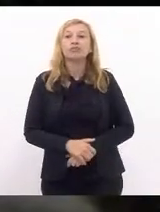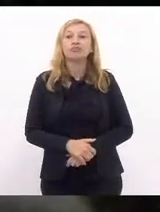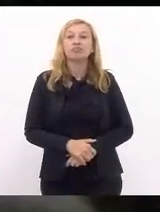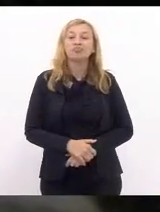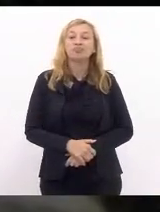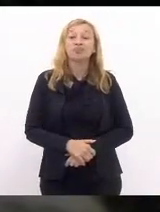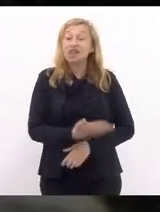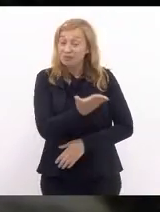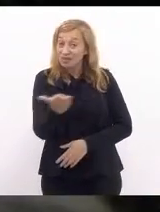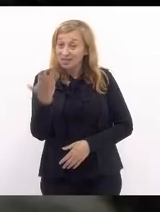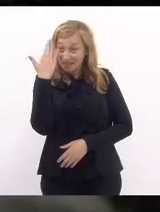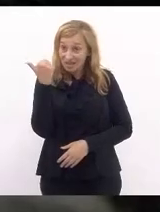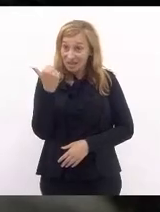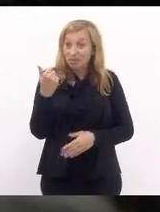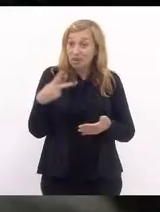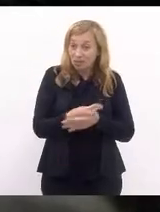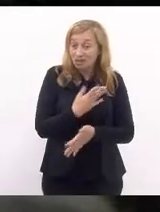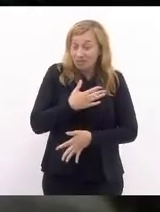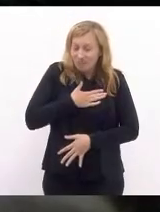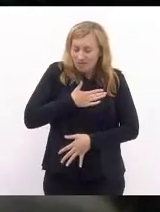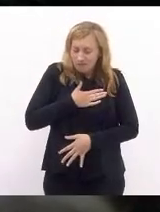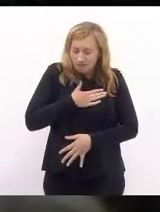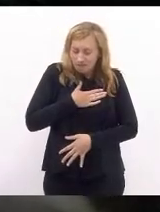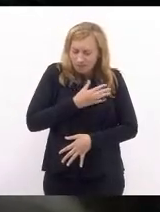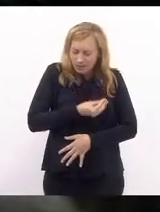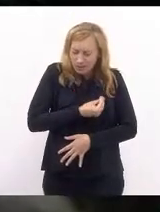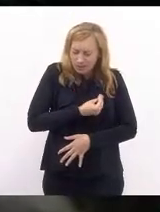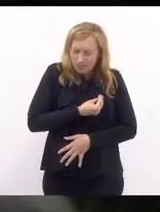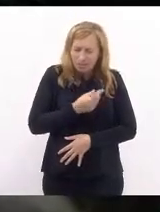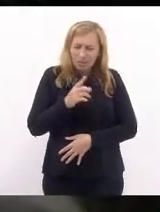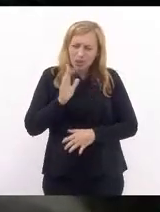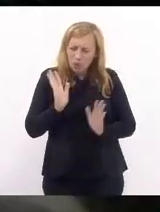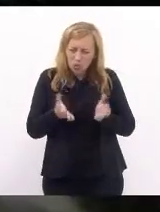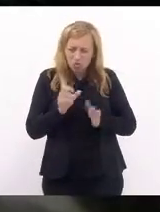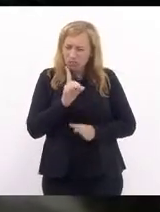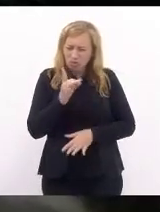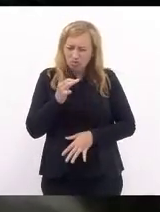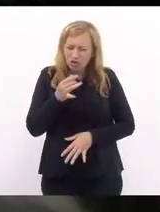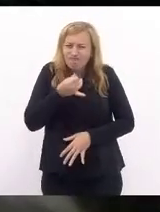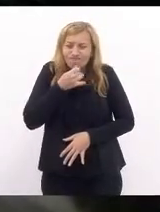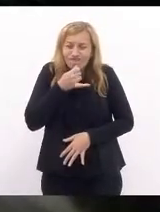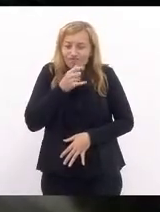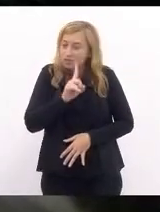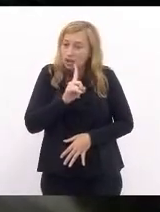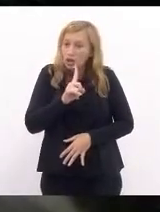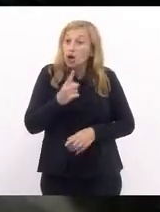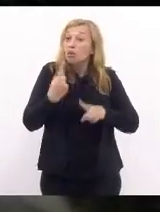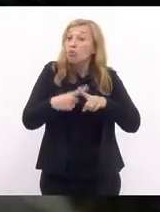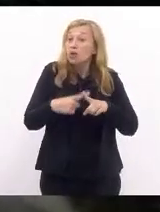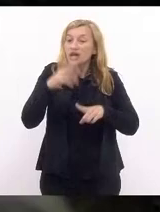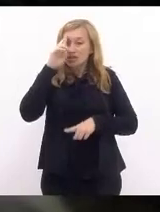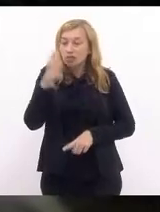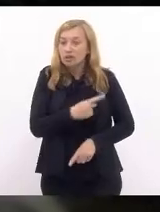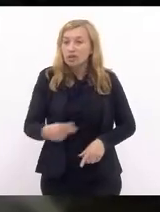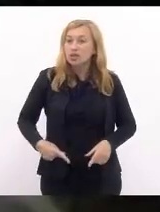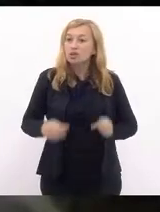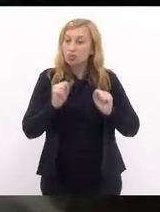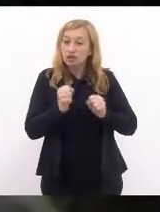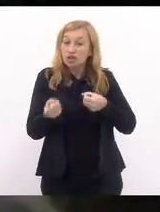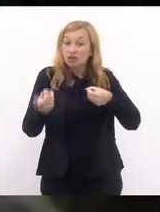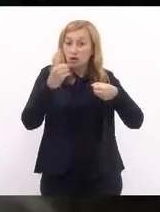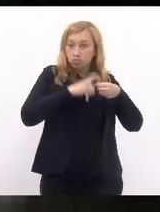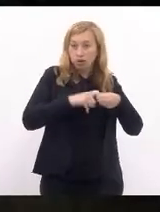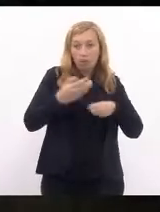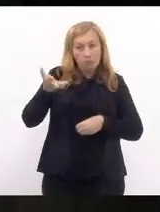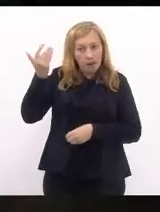a e vocês sabem o que tá acontecendo comigo mas hoje não é um dia de lamentação porque Presidente Se eu pudesse voltar